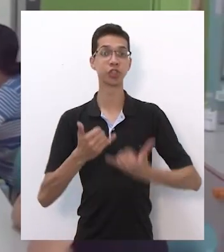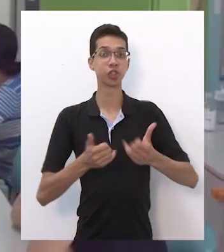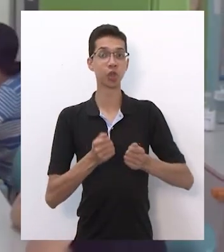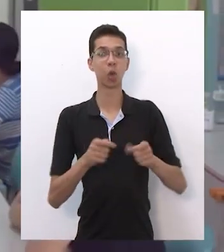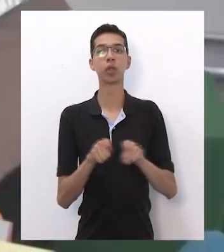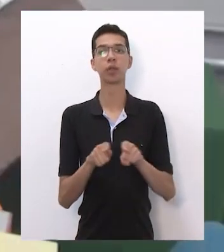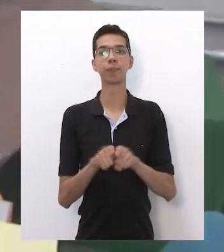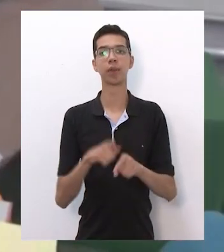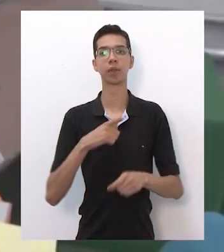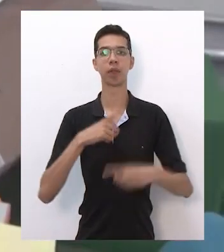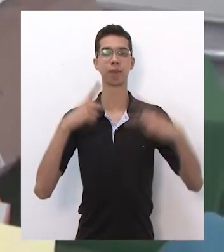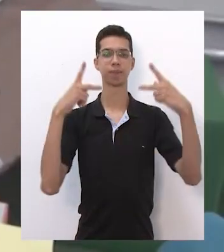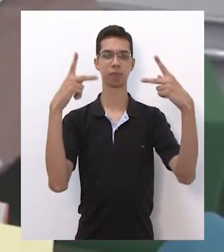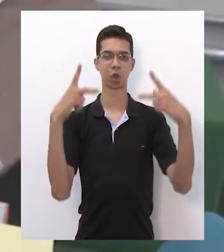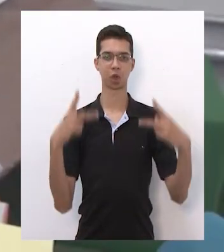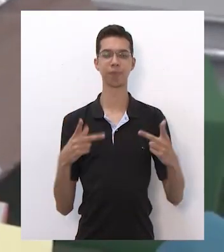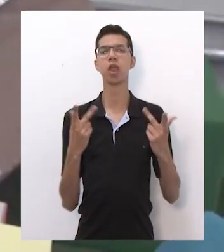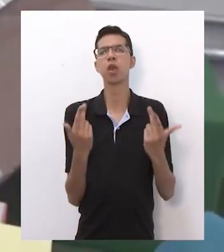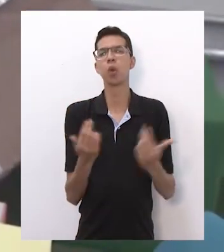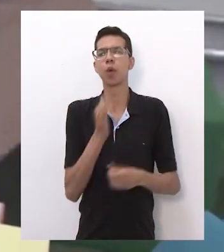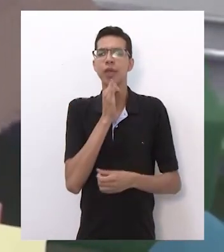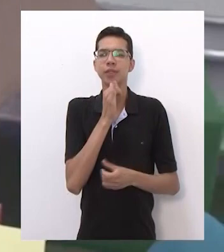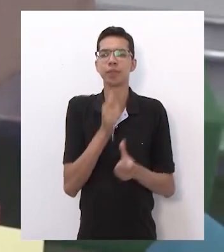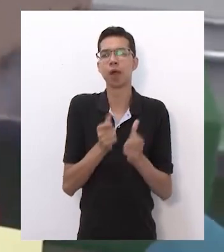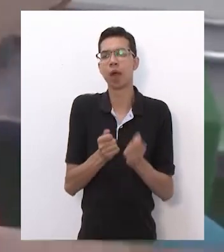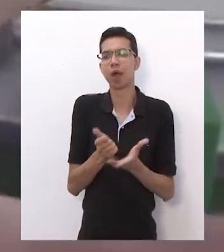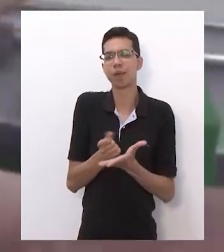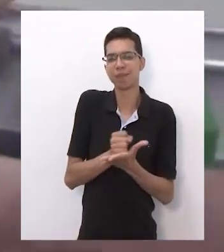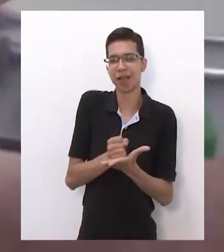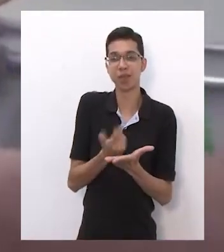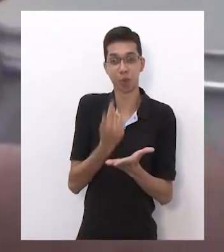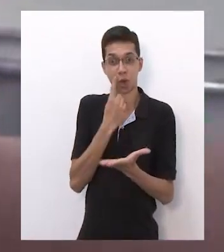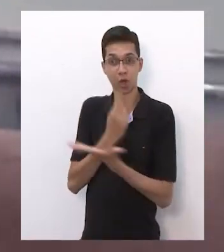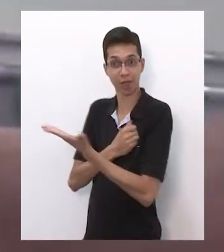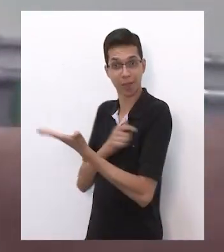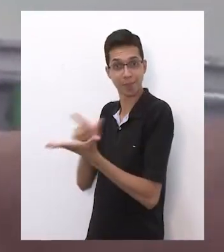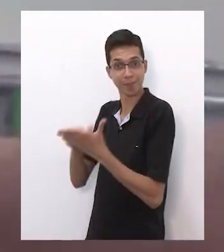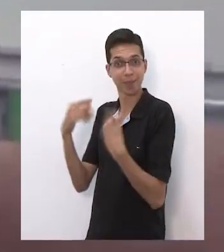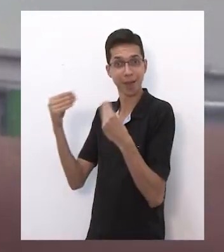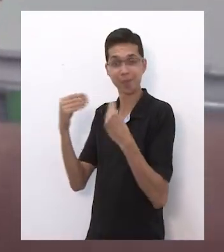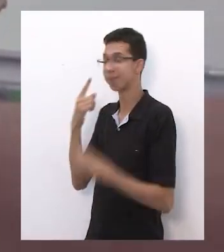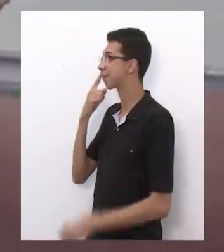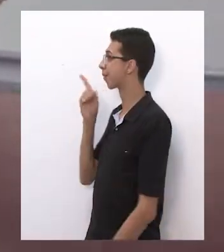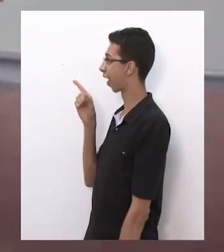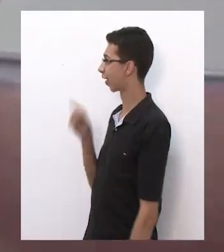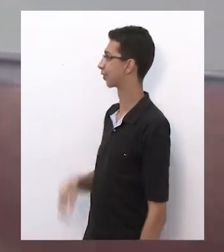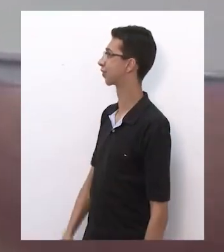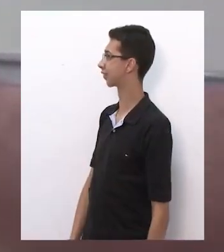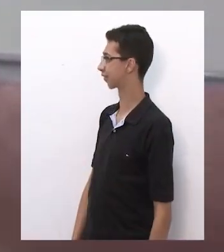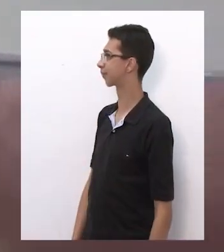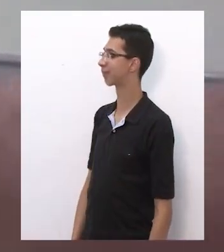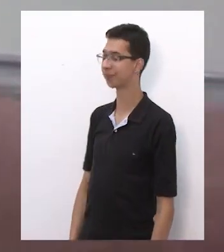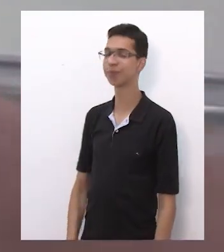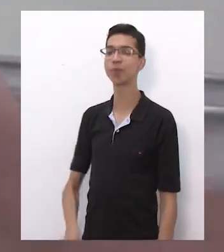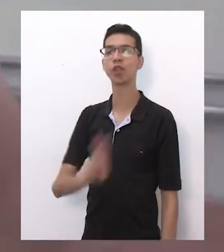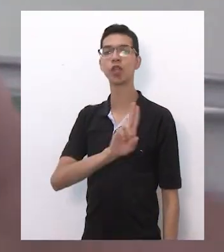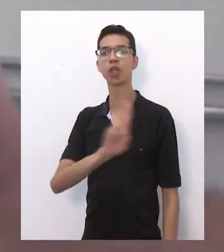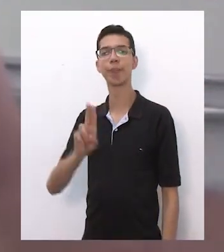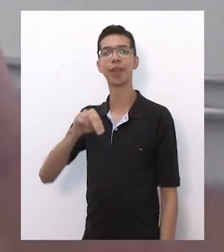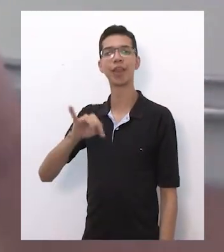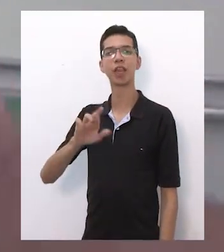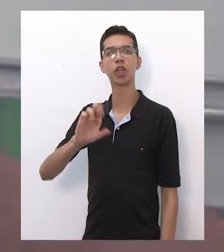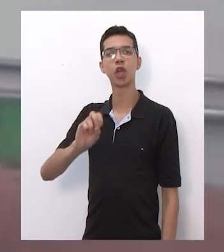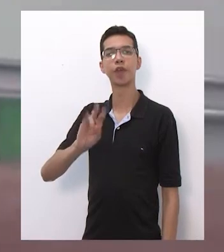joystick com papelão e papel laminado. Olha que legal. Através aqui da nossa placa microbit, nesses cabos